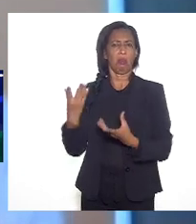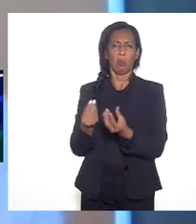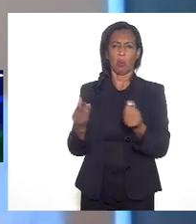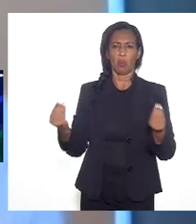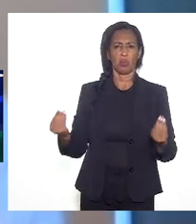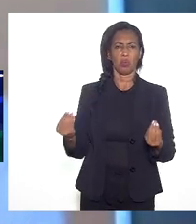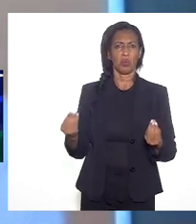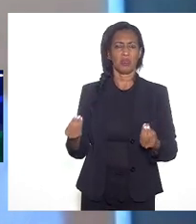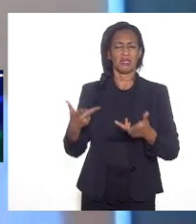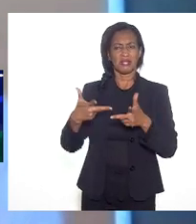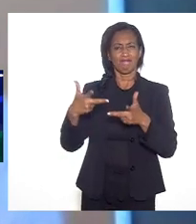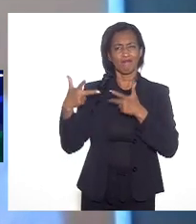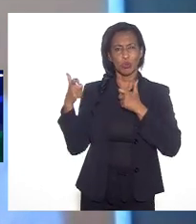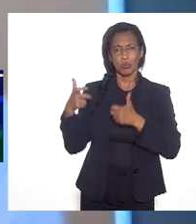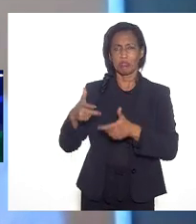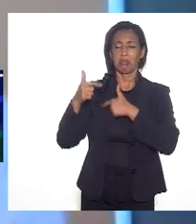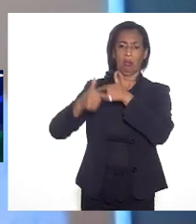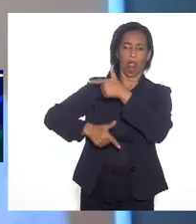das vezes sendo exploradas